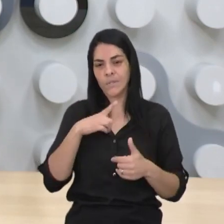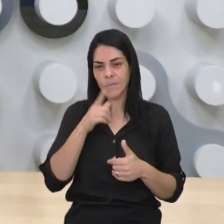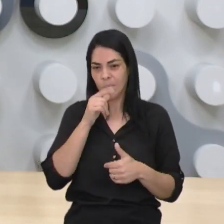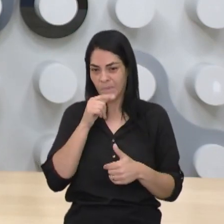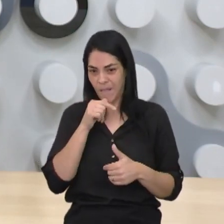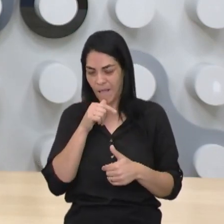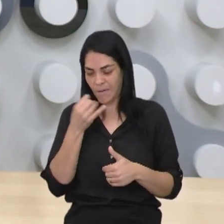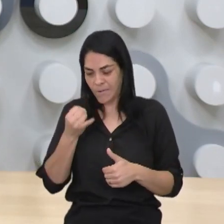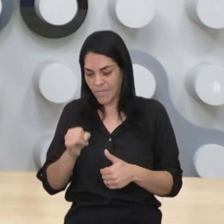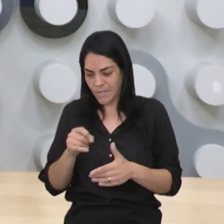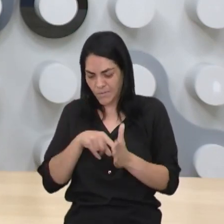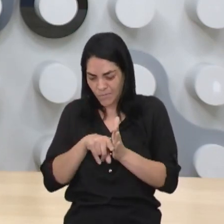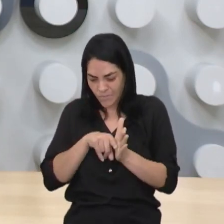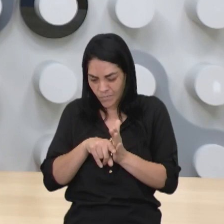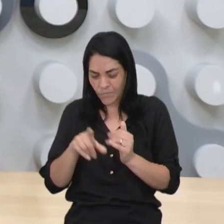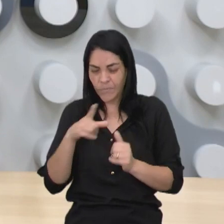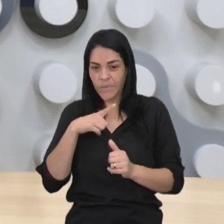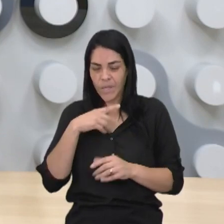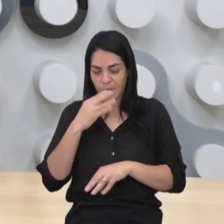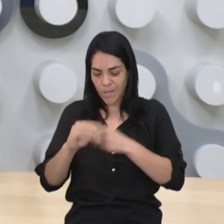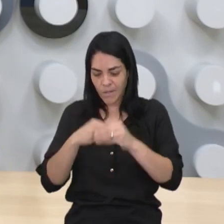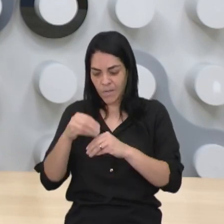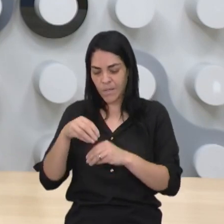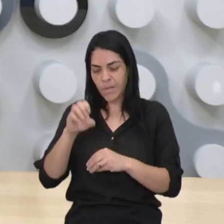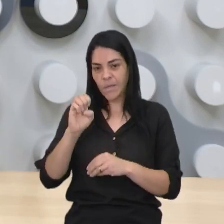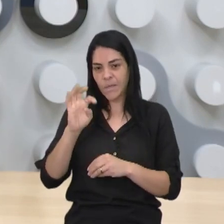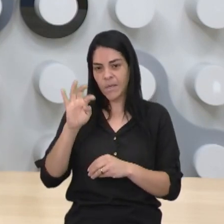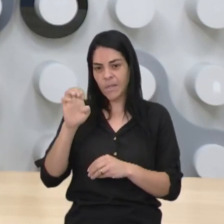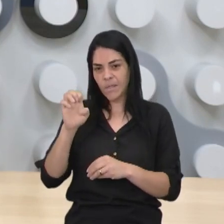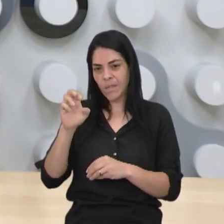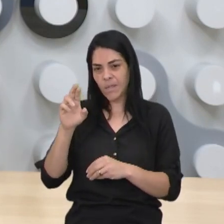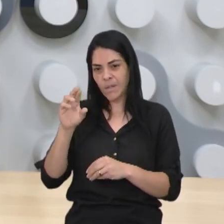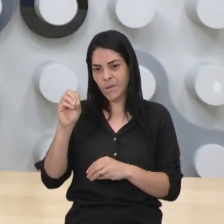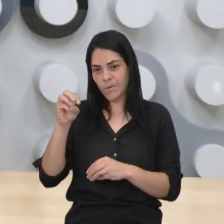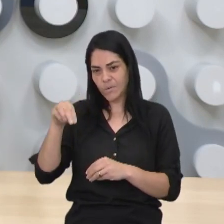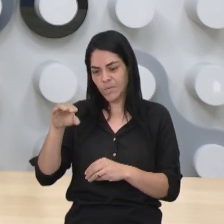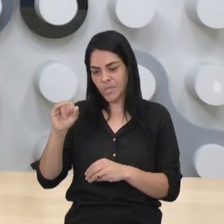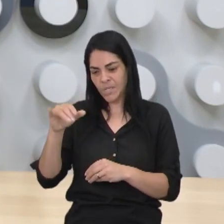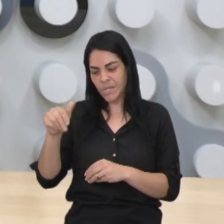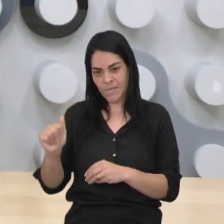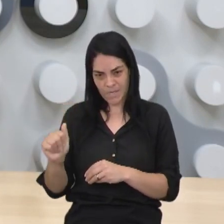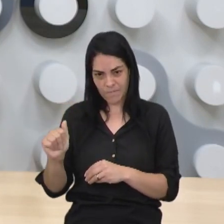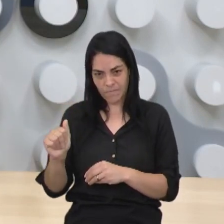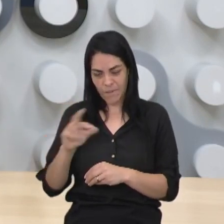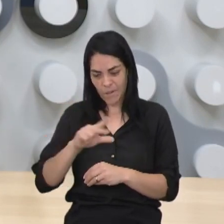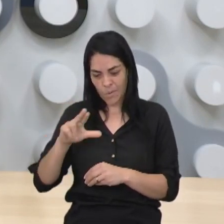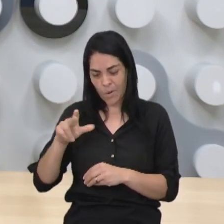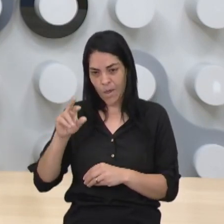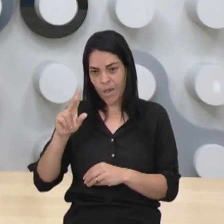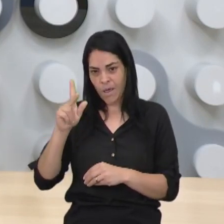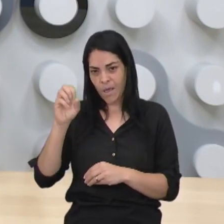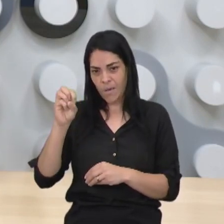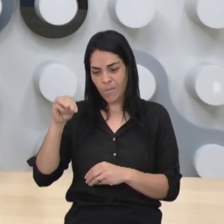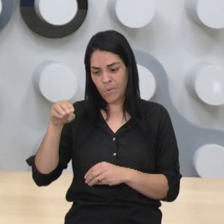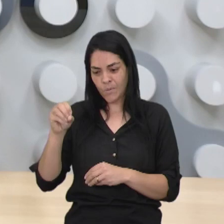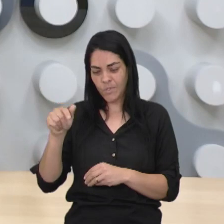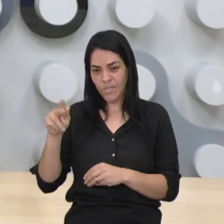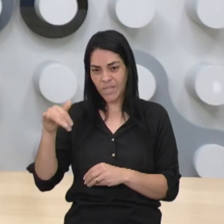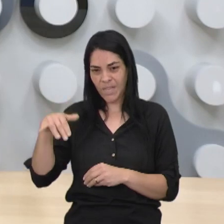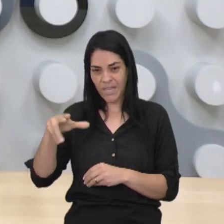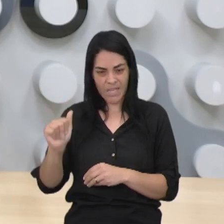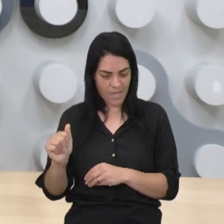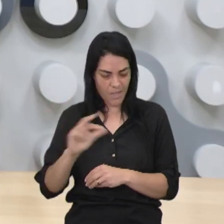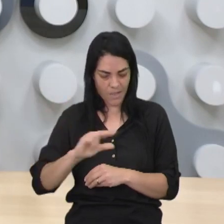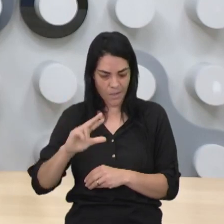gente fosse analisar, uma mistura heterogênea e não mais homogênea. Olha que interessante. Esse material particulado pode dar